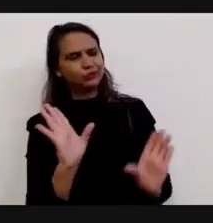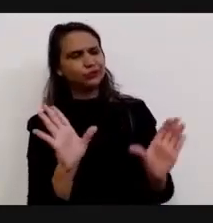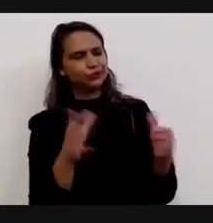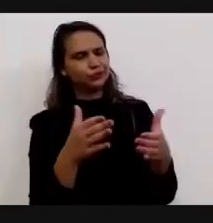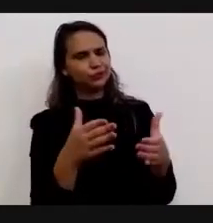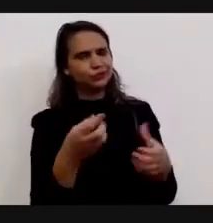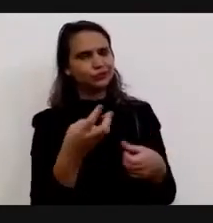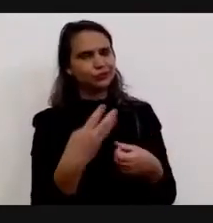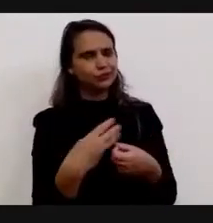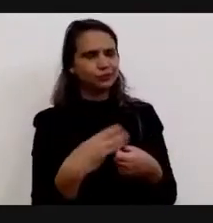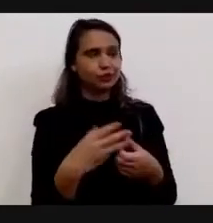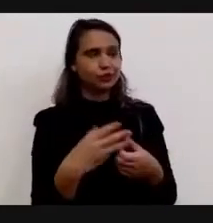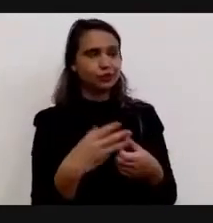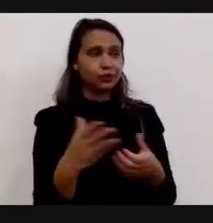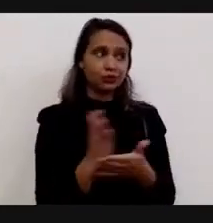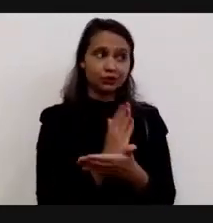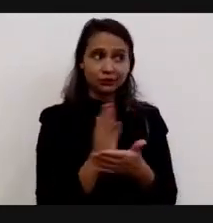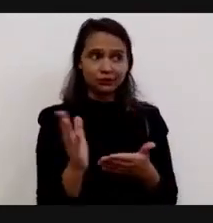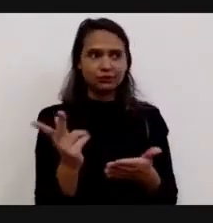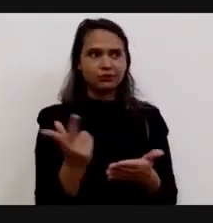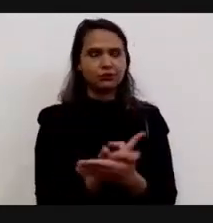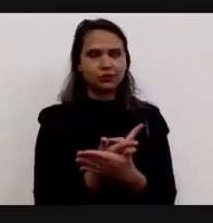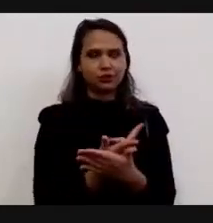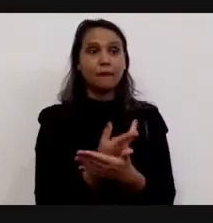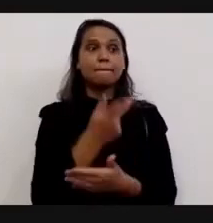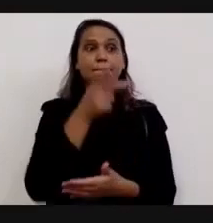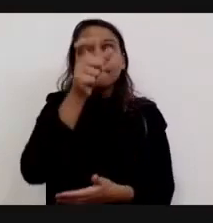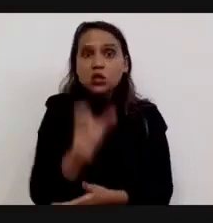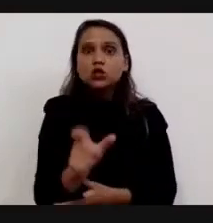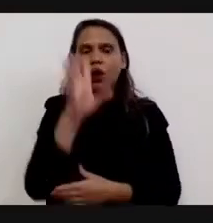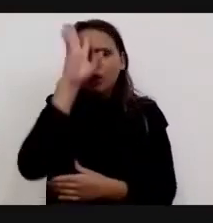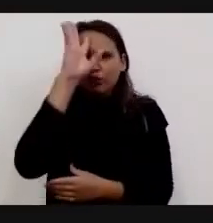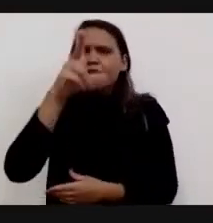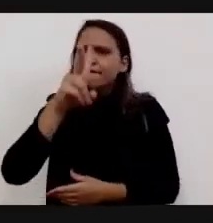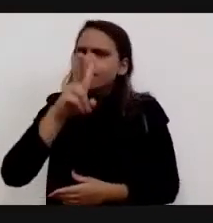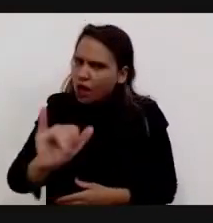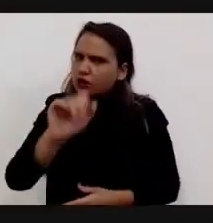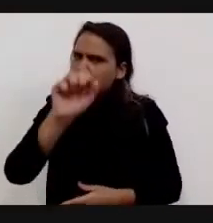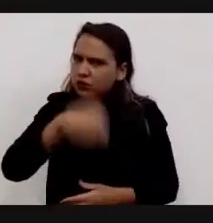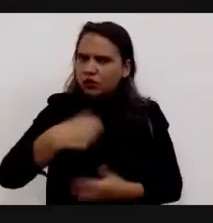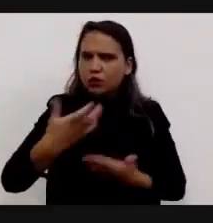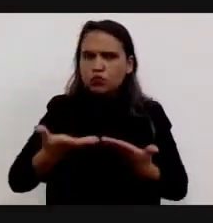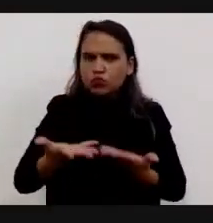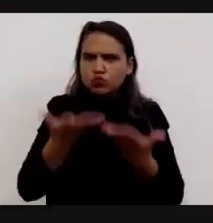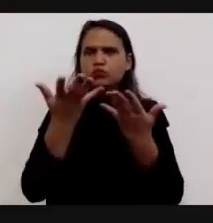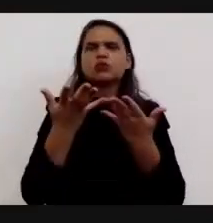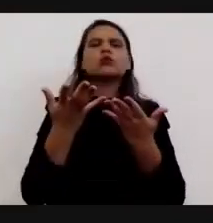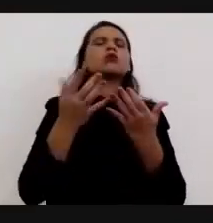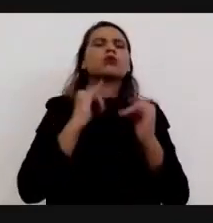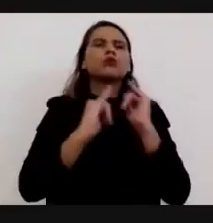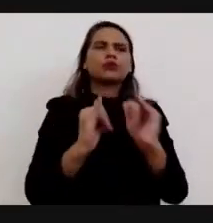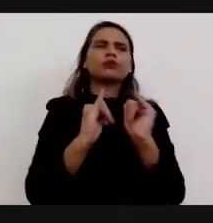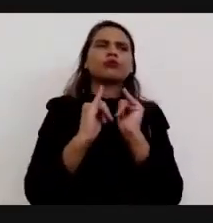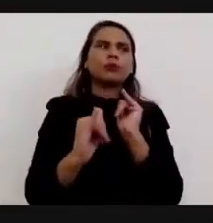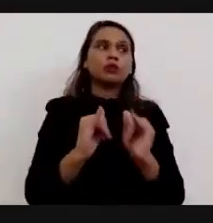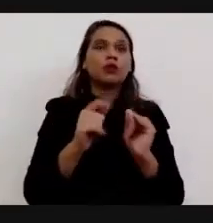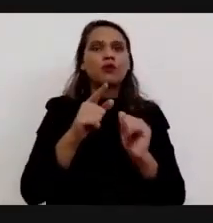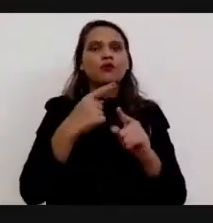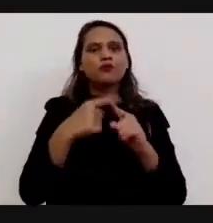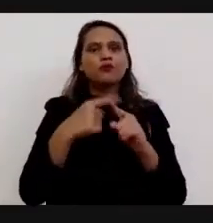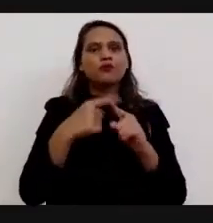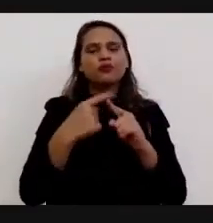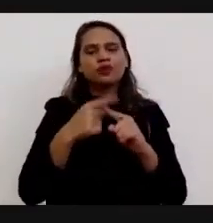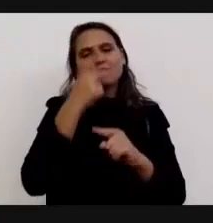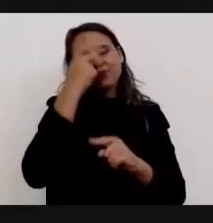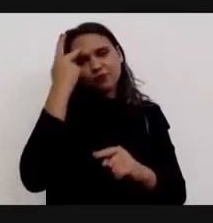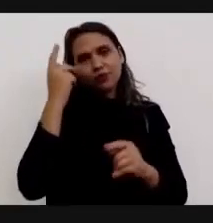conselhos municipais. Então, pessoas que podem resolver, que podem contribuir com informações, para quem tem tinta na caneta,